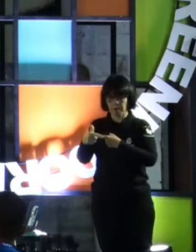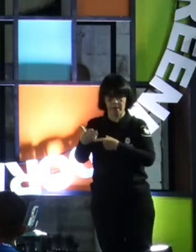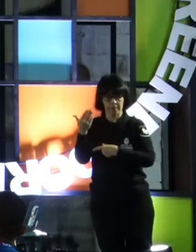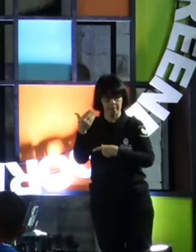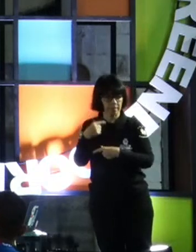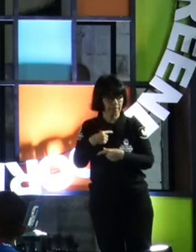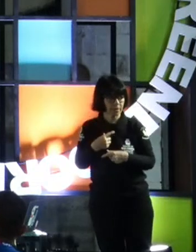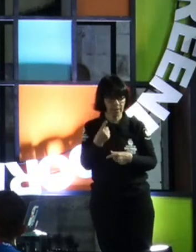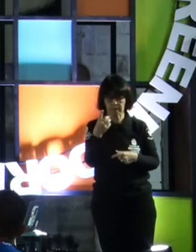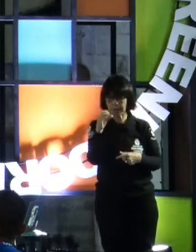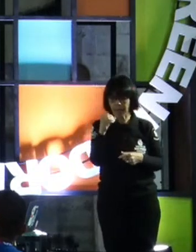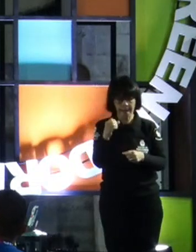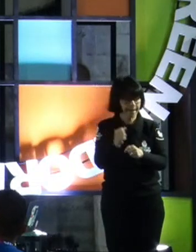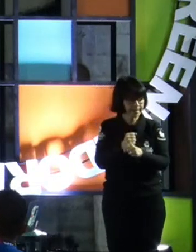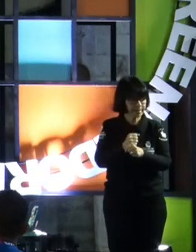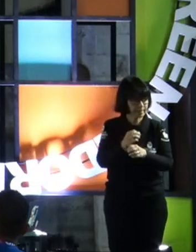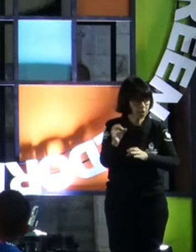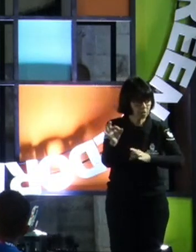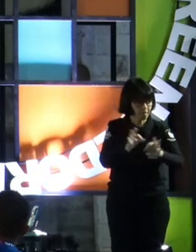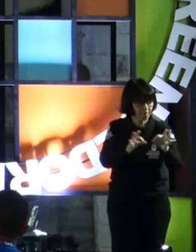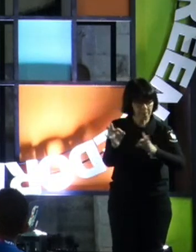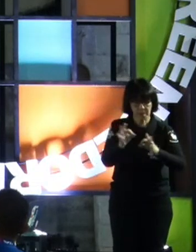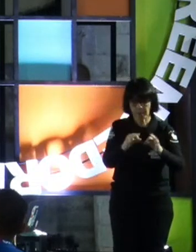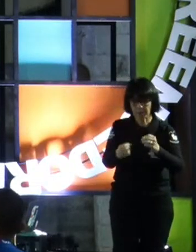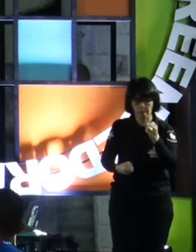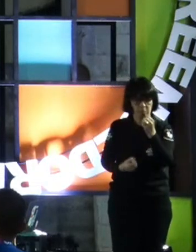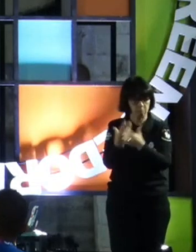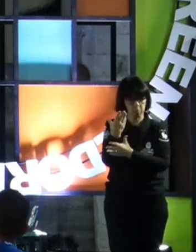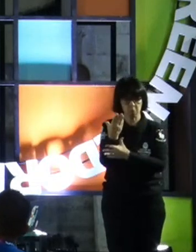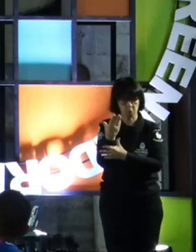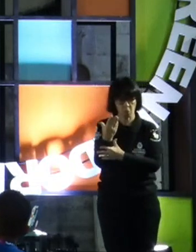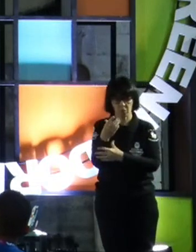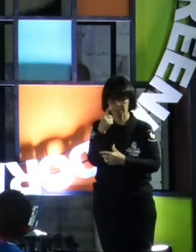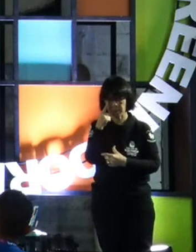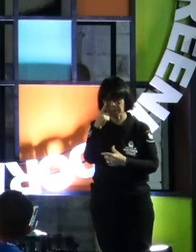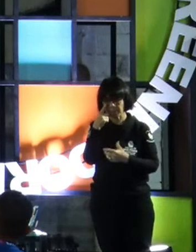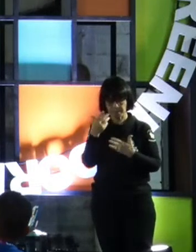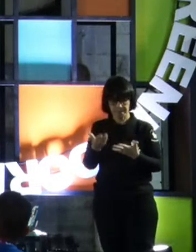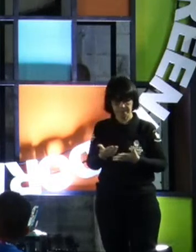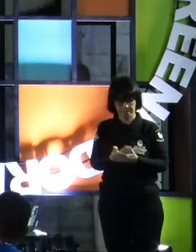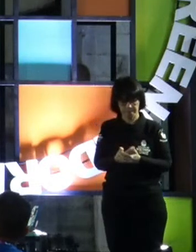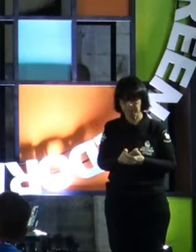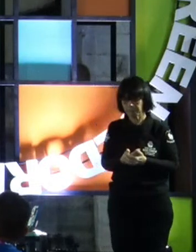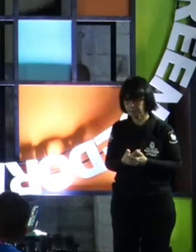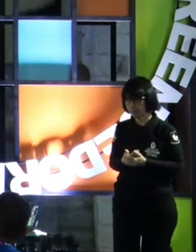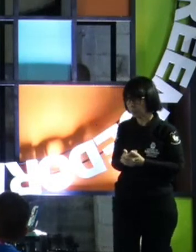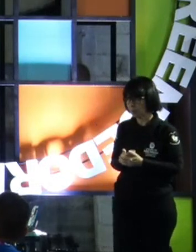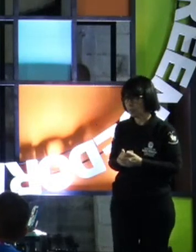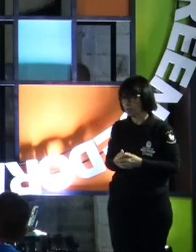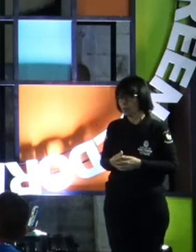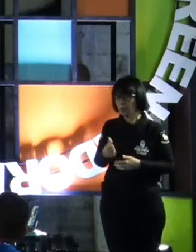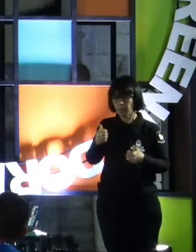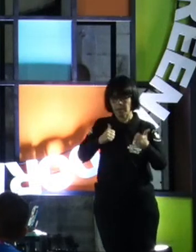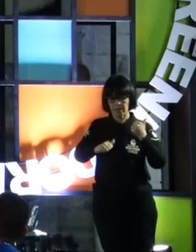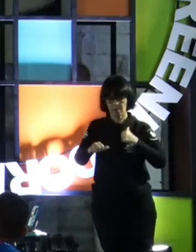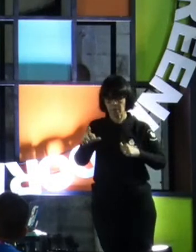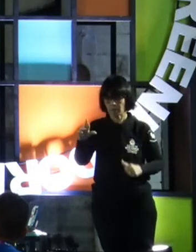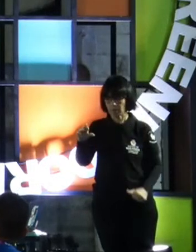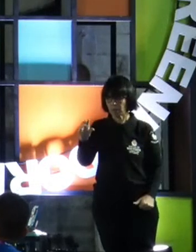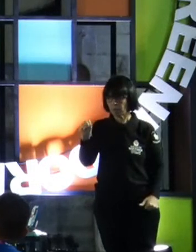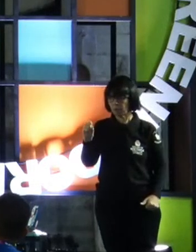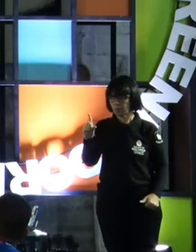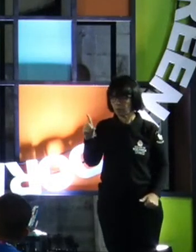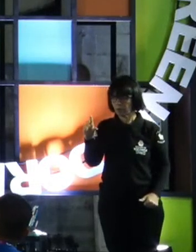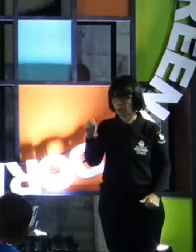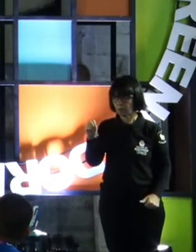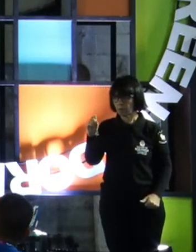anos que eu estava planejando e não saía. E aí Rodolfo Nascimento, o artista que fez,